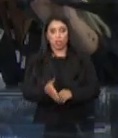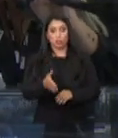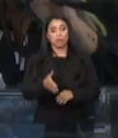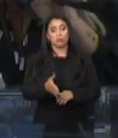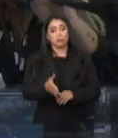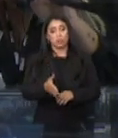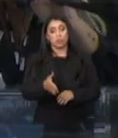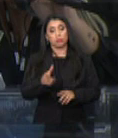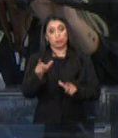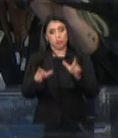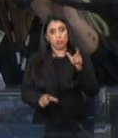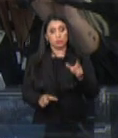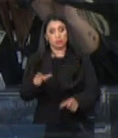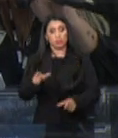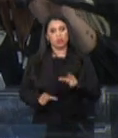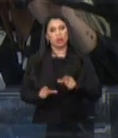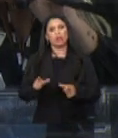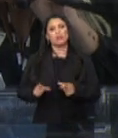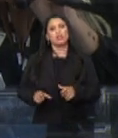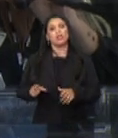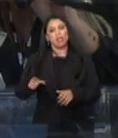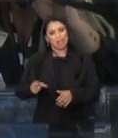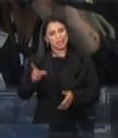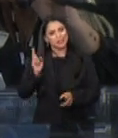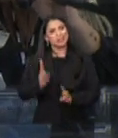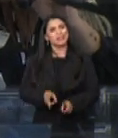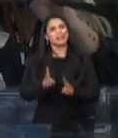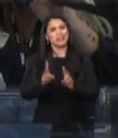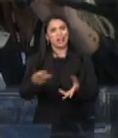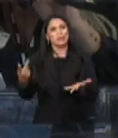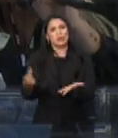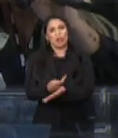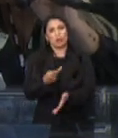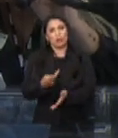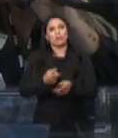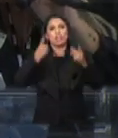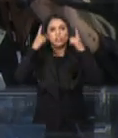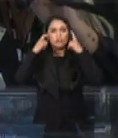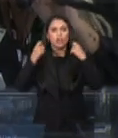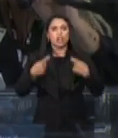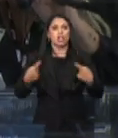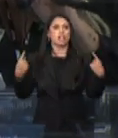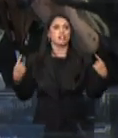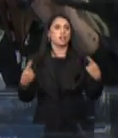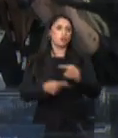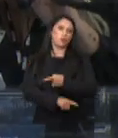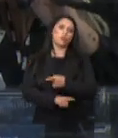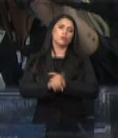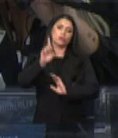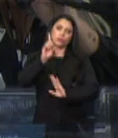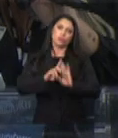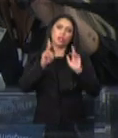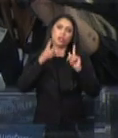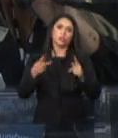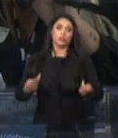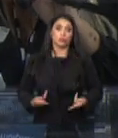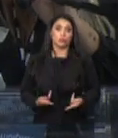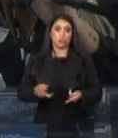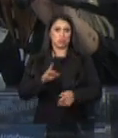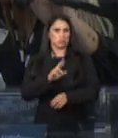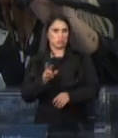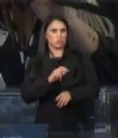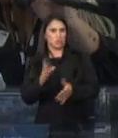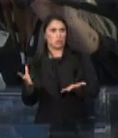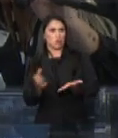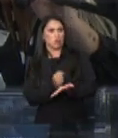situação de rua o cenário cotidiano de extrema violência e violação de direitos humanos que na maioria das vezes não são